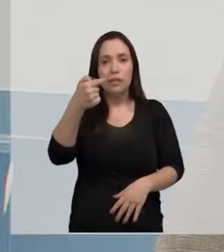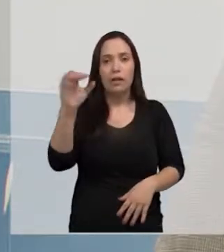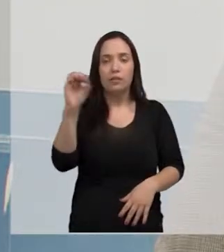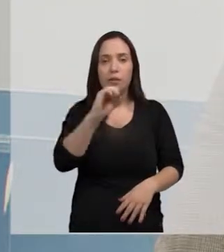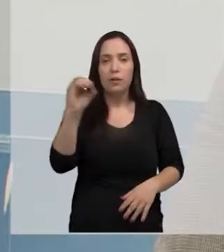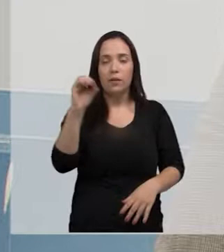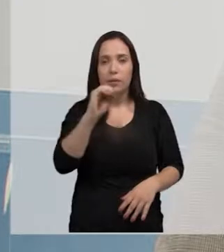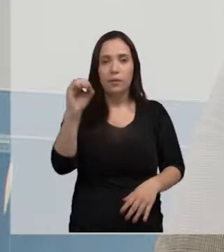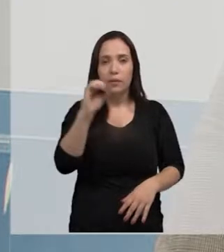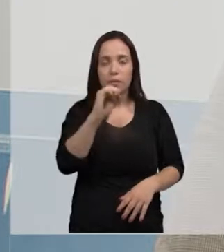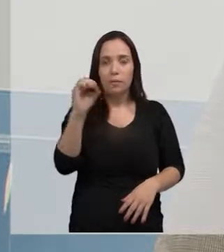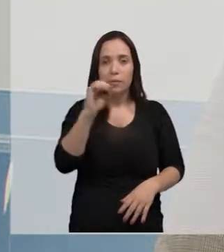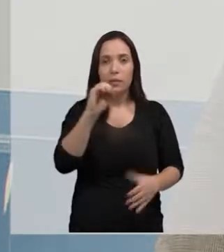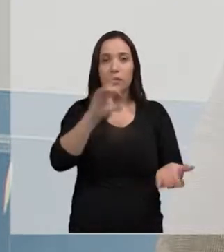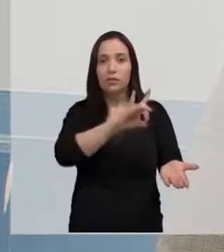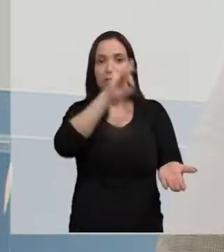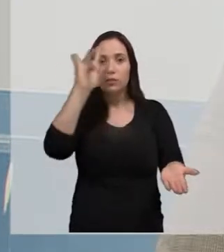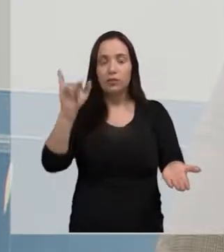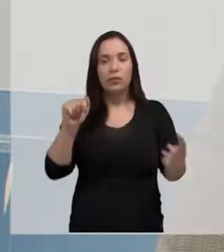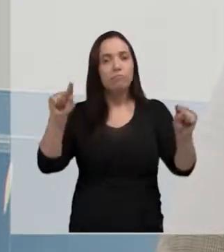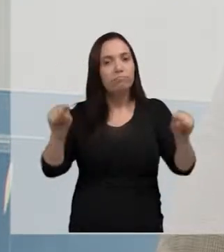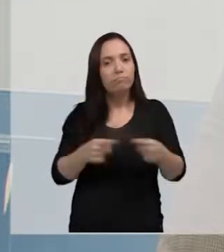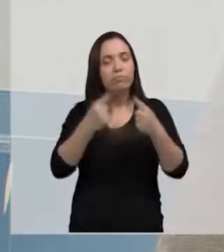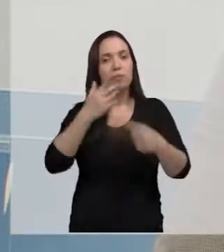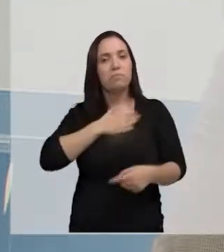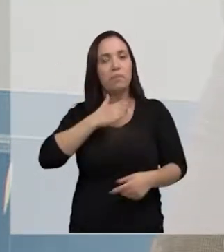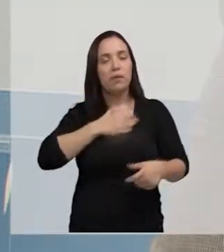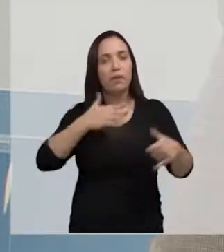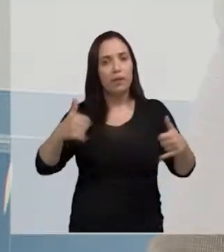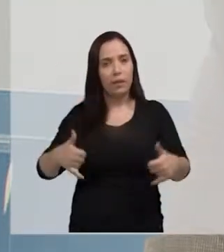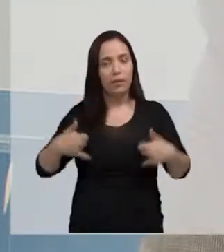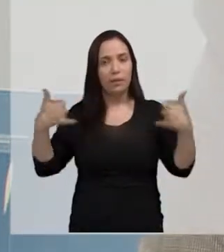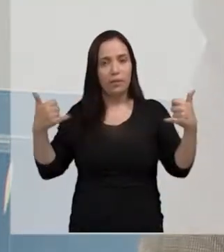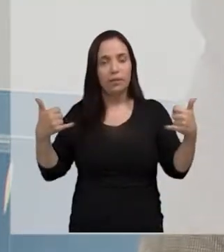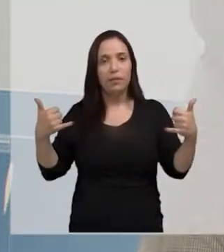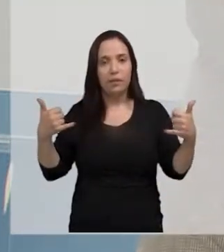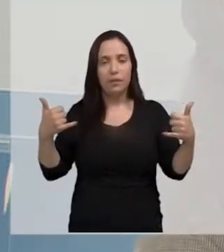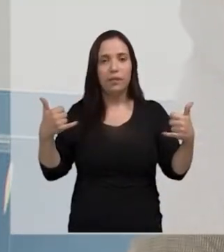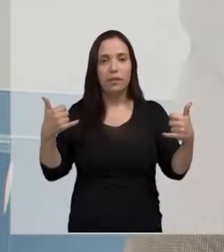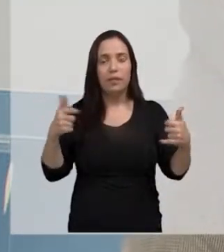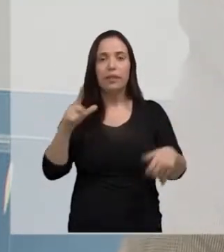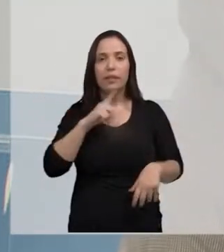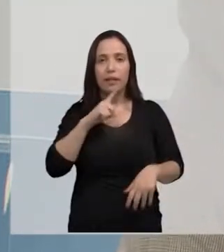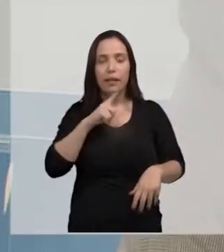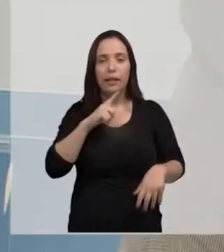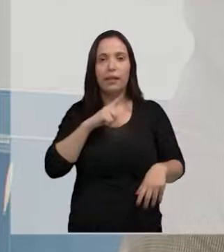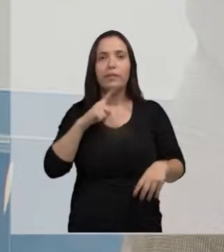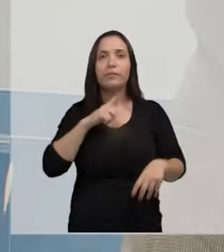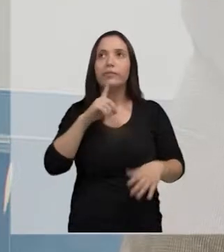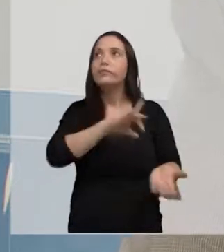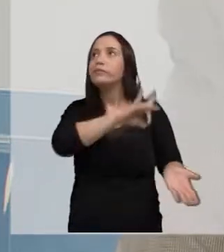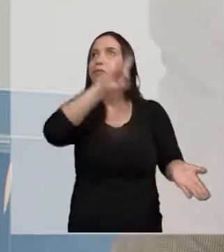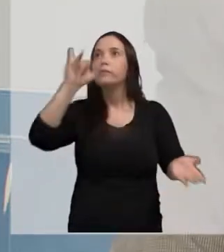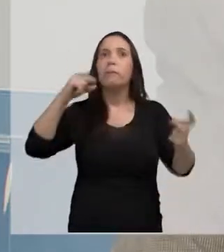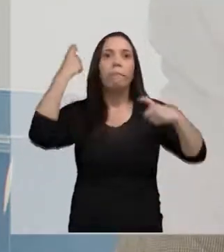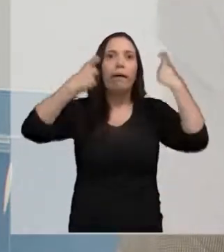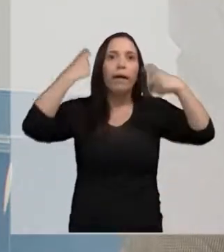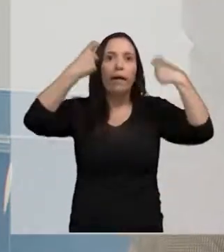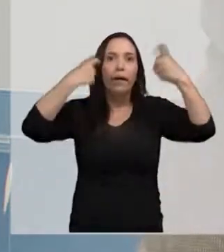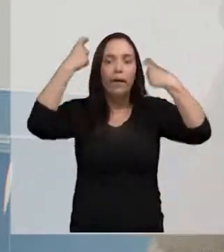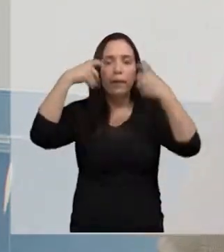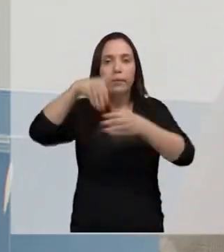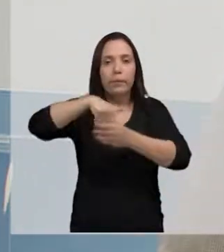7 de outubro, dia do meu aniversário, e só não teve aniversário, teve muito, foi preocupação, aniversário,